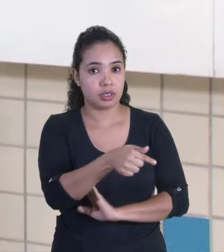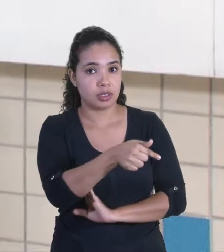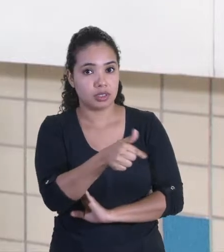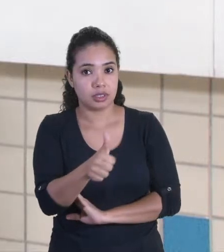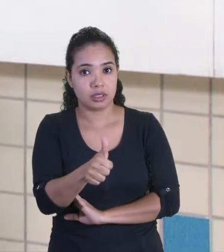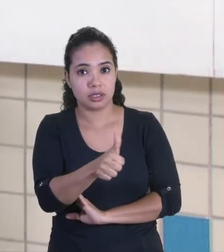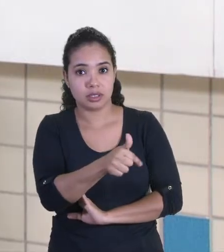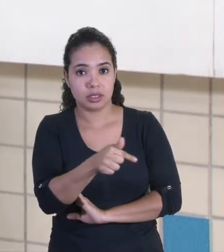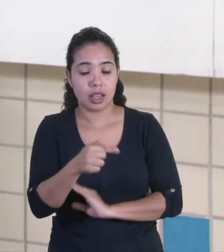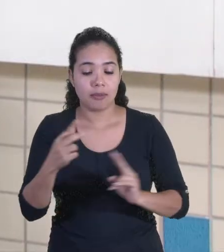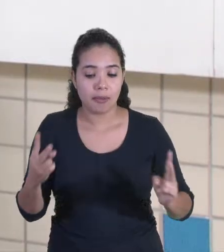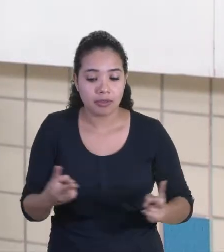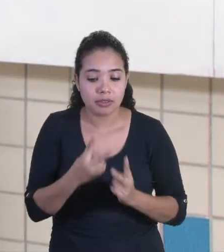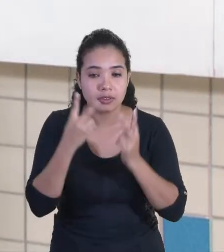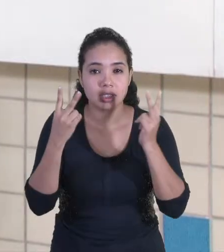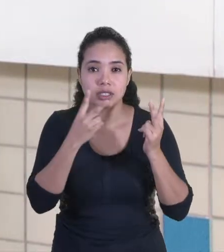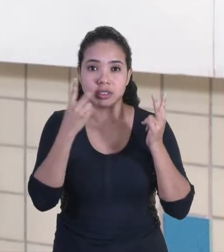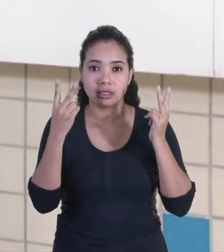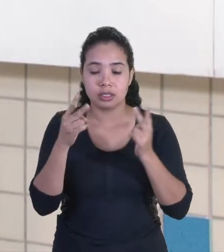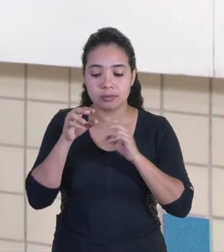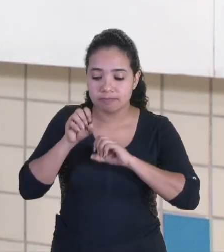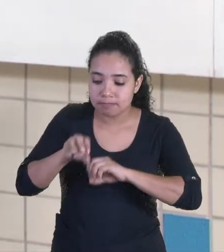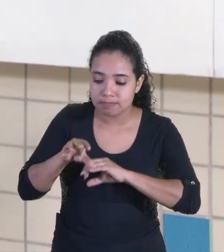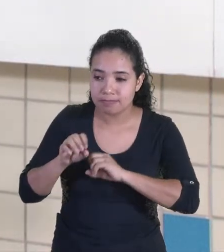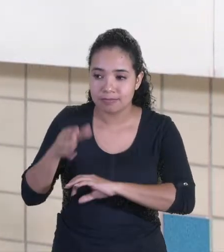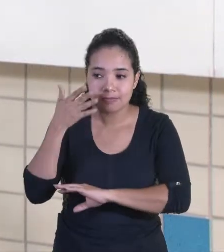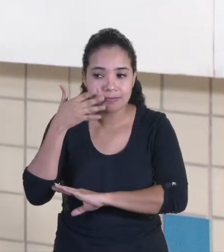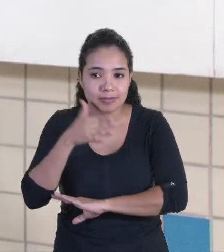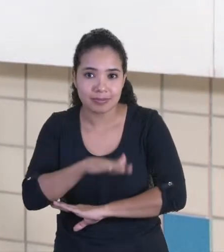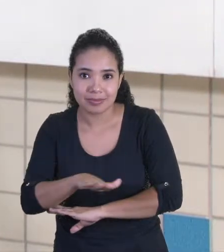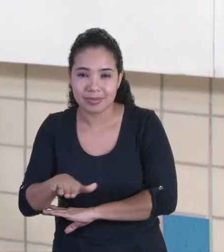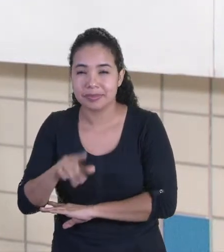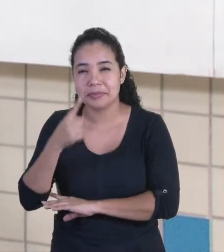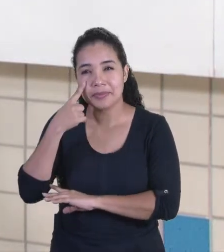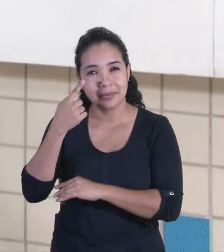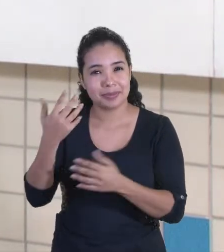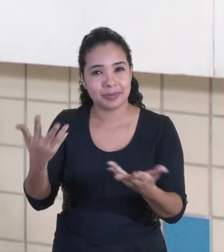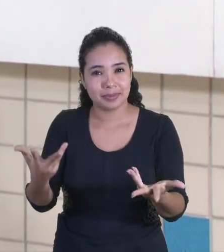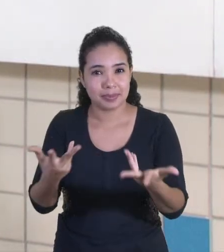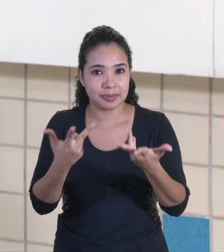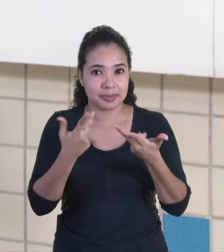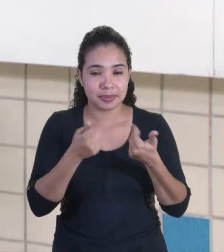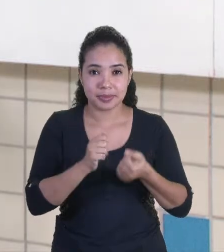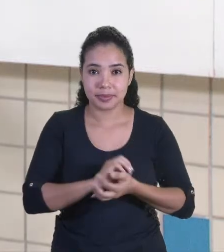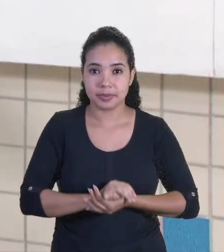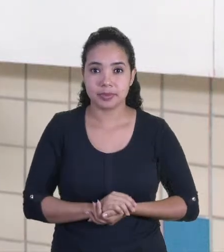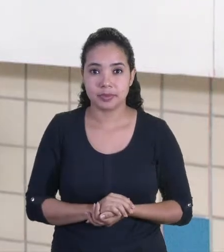a valorizar o universo infantil. Olha que coisa maravilhosa!